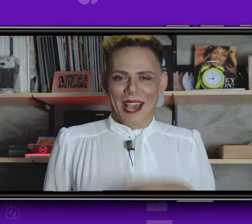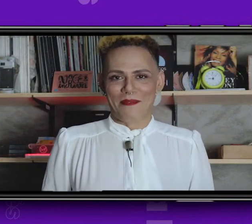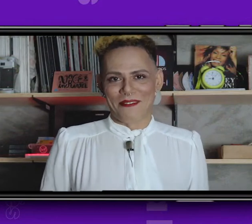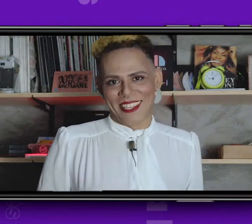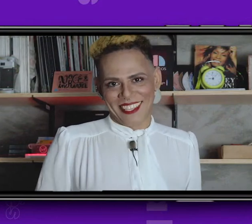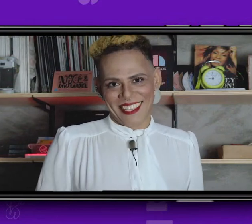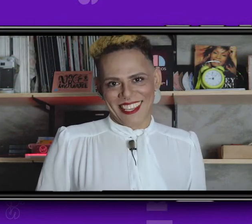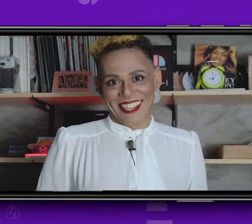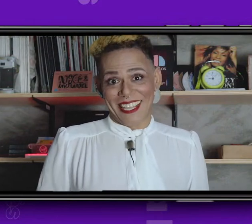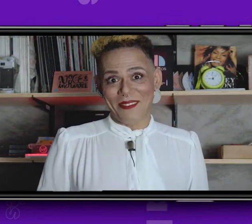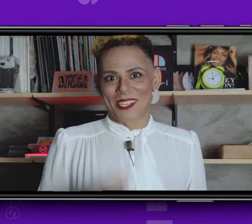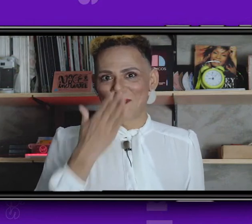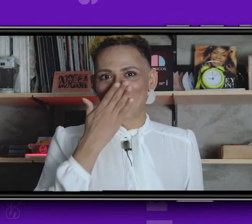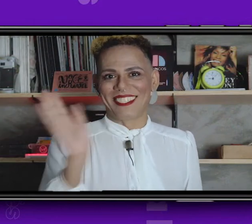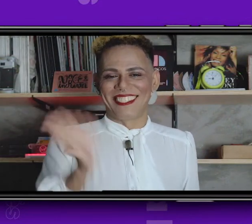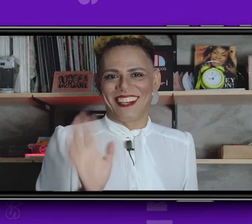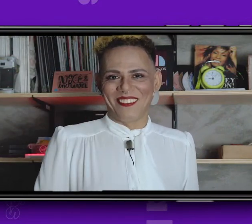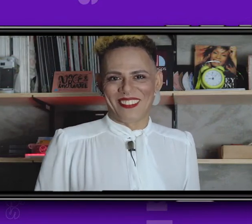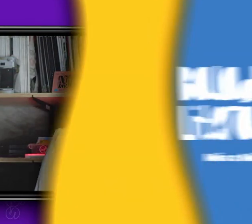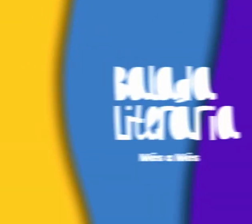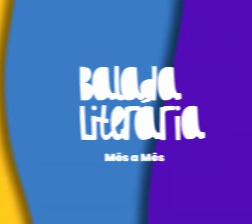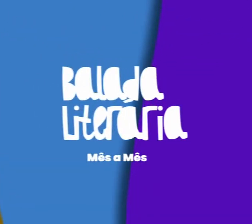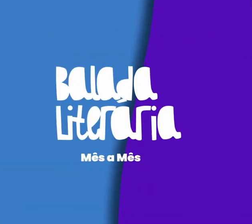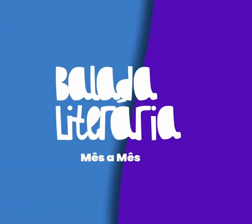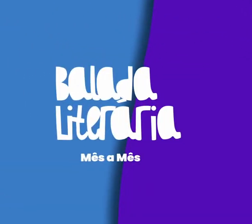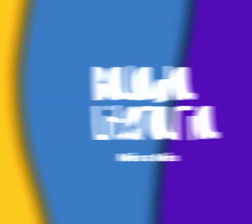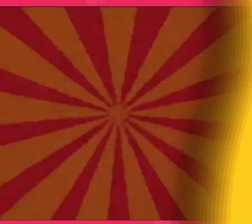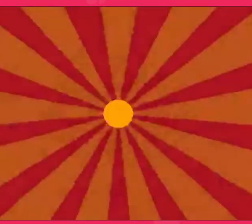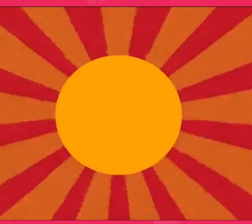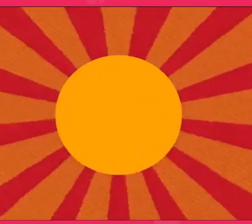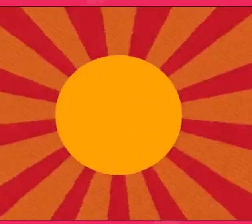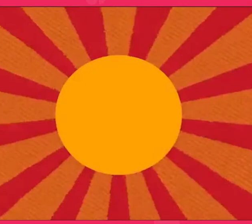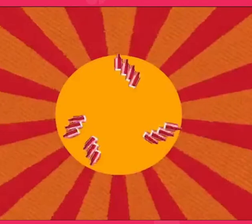dançar. Aproveitem e até a próxima. Tchau.